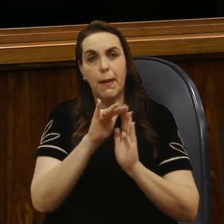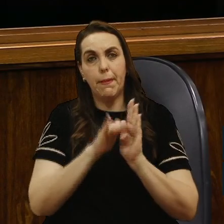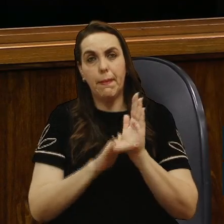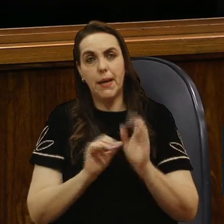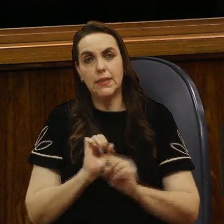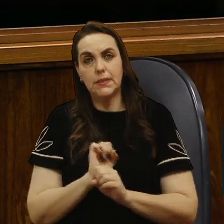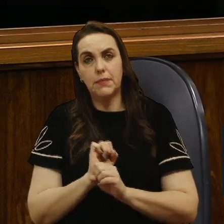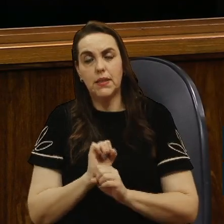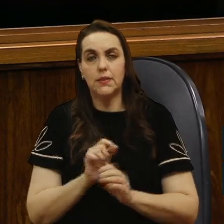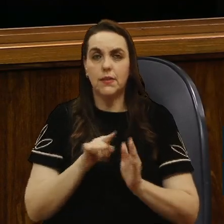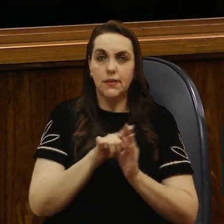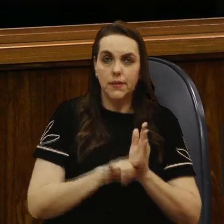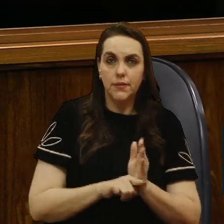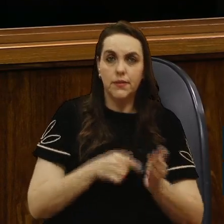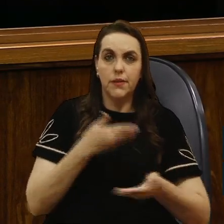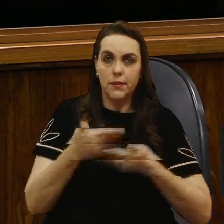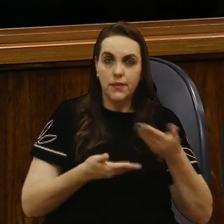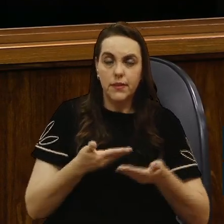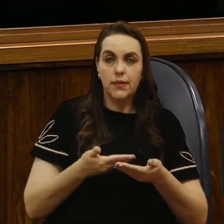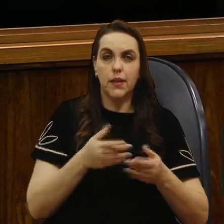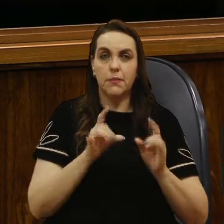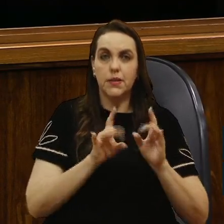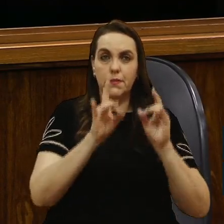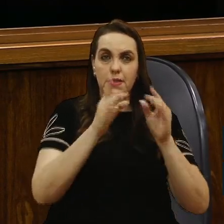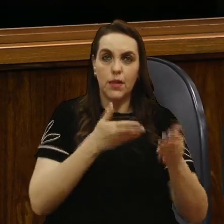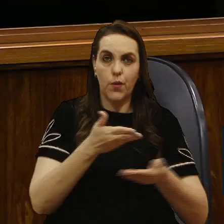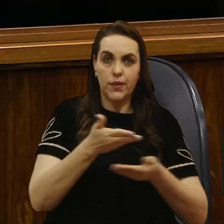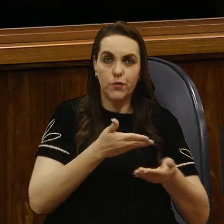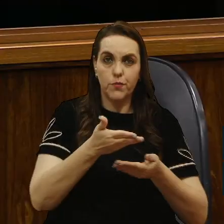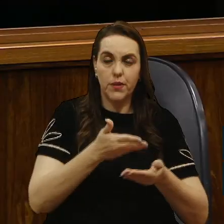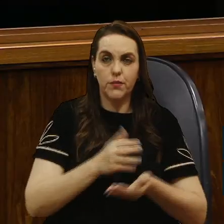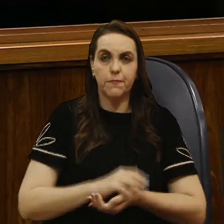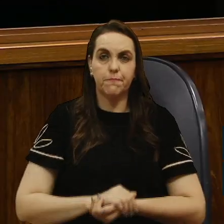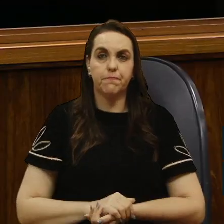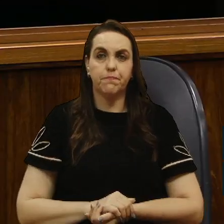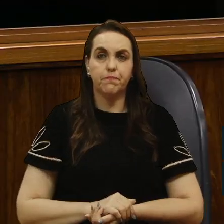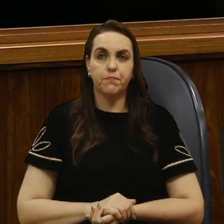exames e procedimentos especializados?